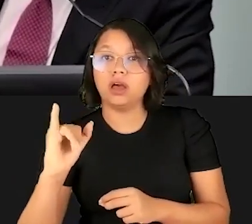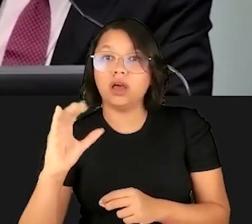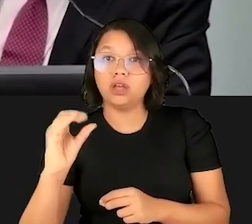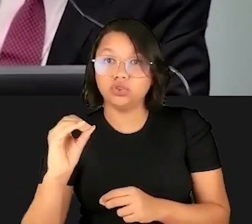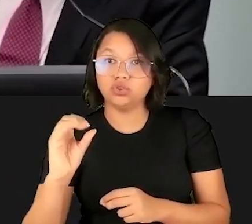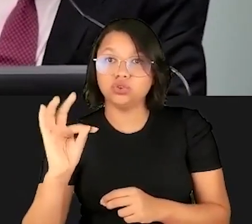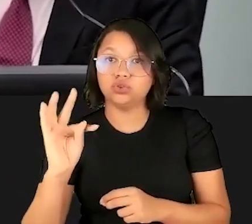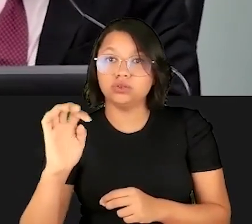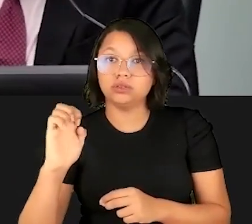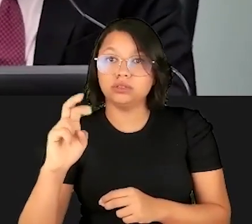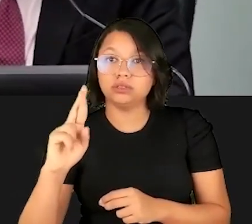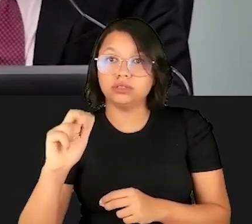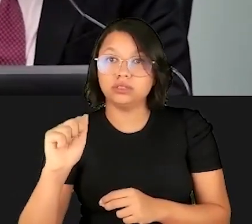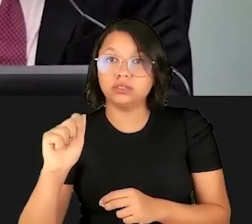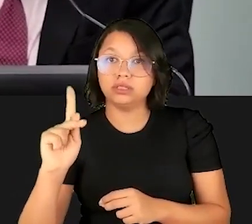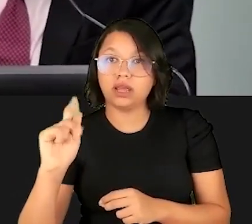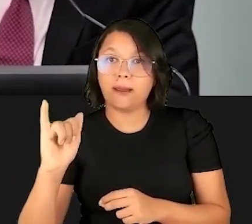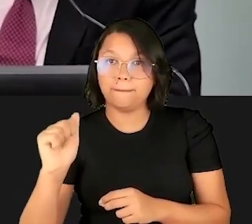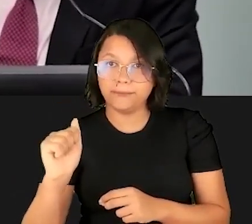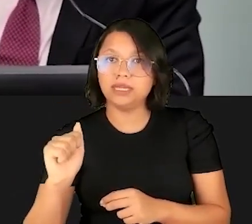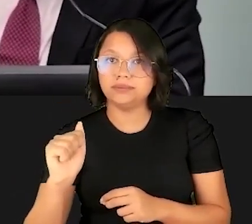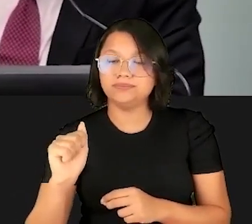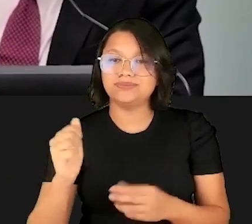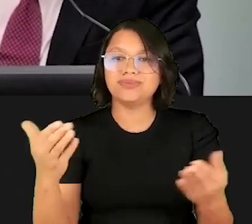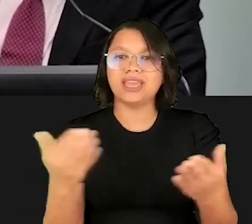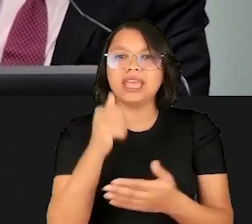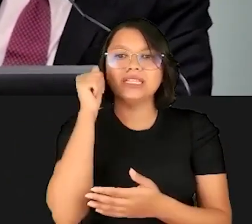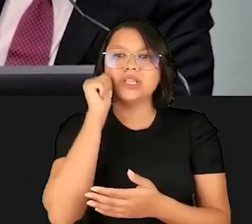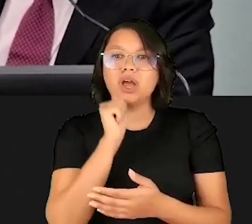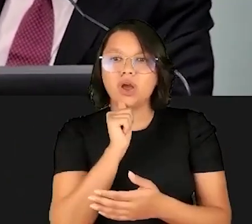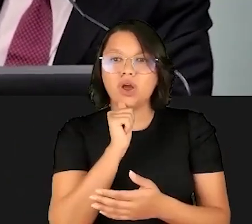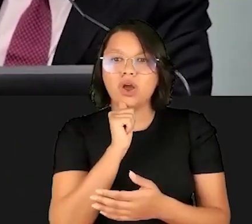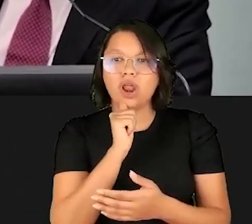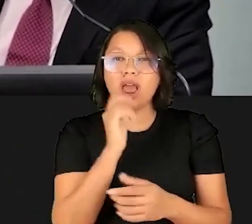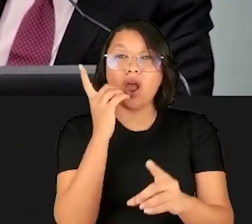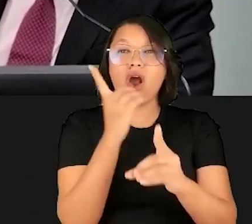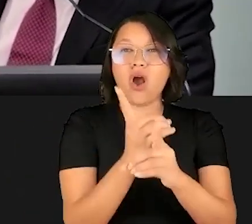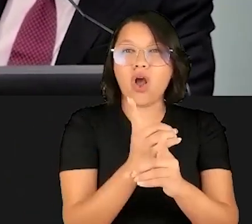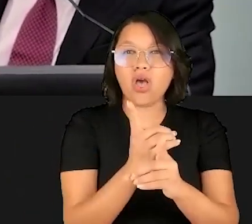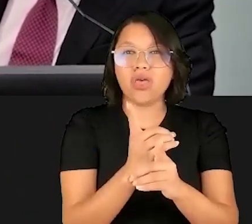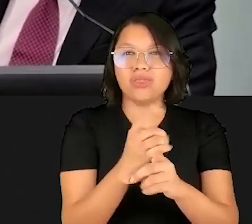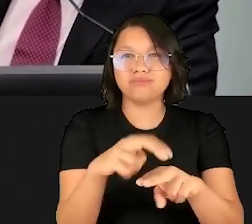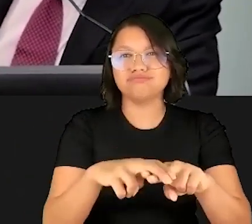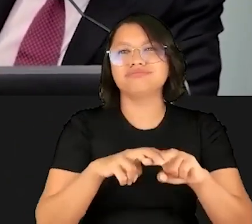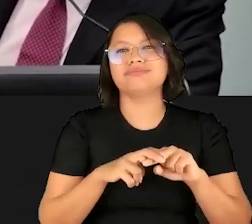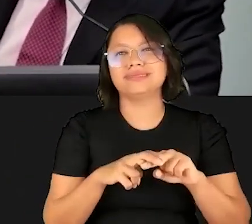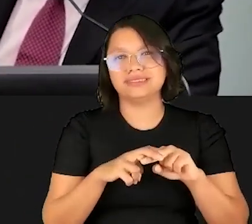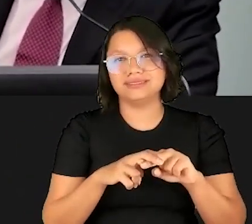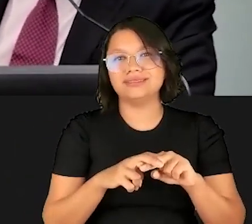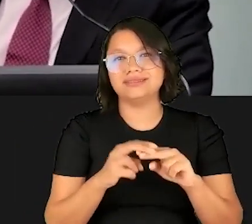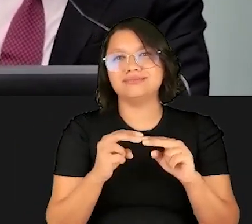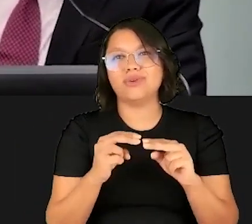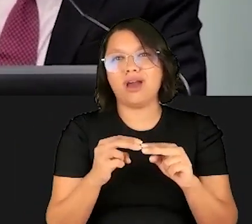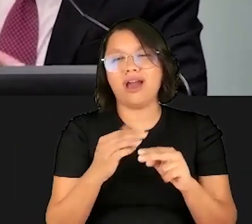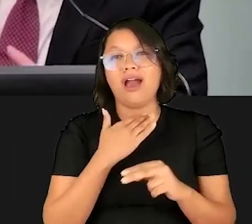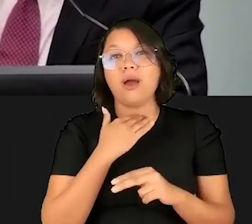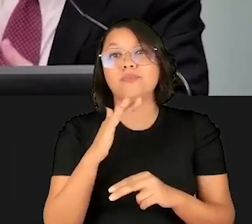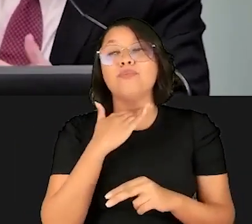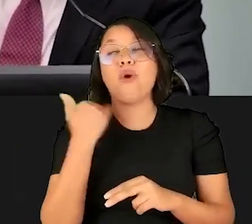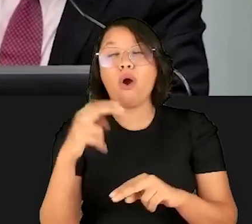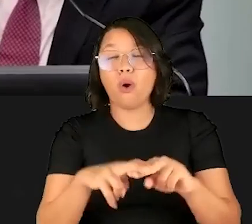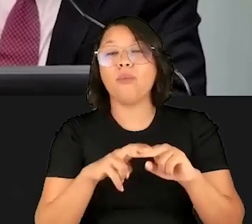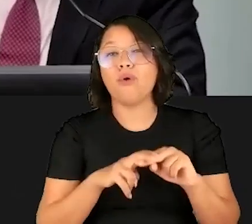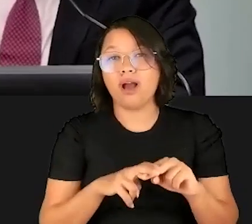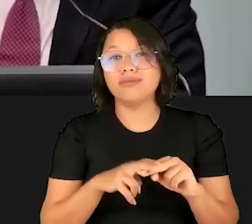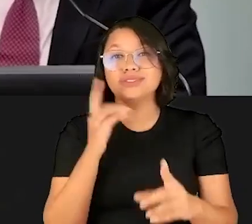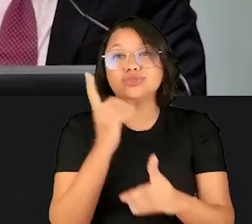preço muito alto pelo descobrimento do rádio, né? Ela morreu de leucemia causada pela sua própria descoberta, porque ela